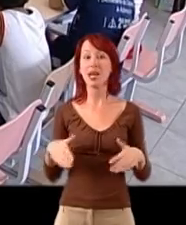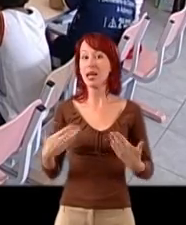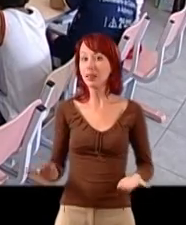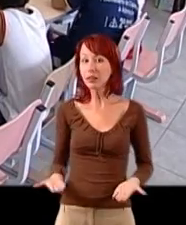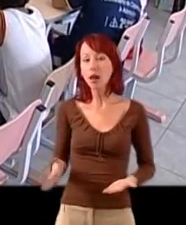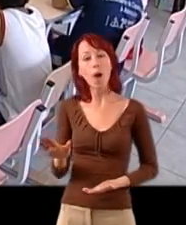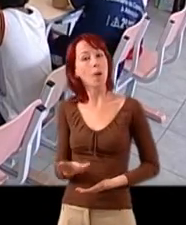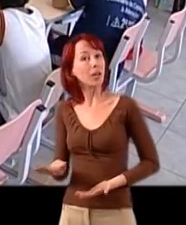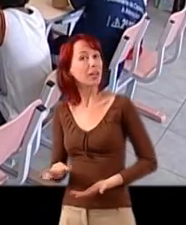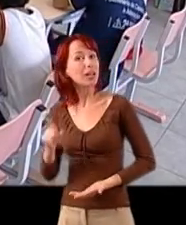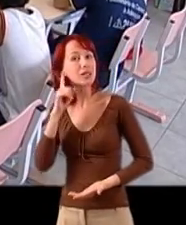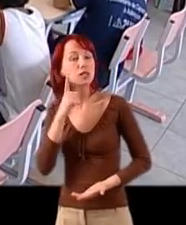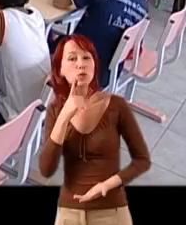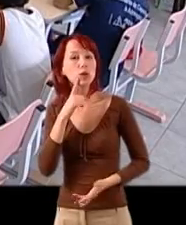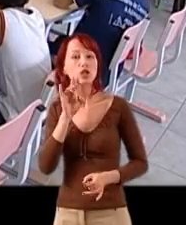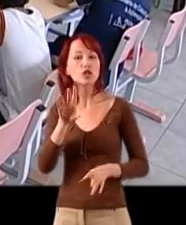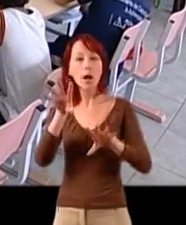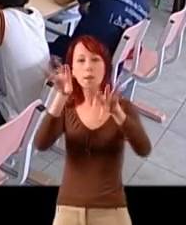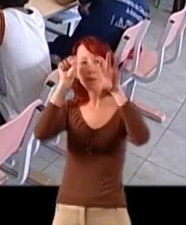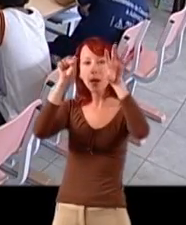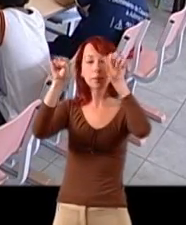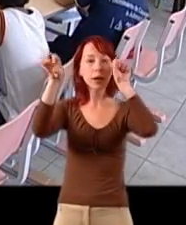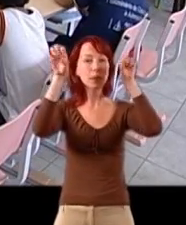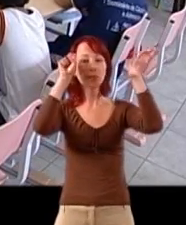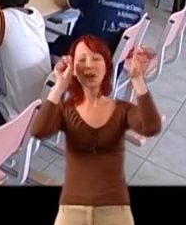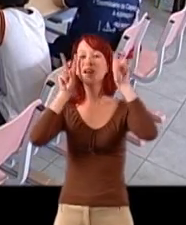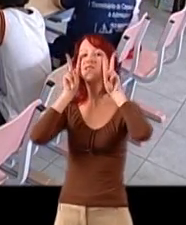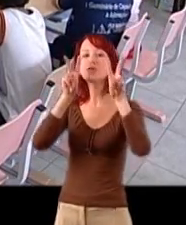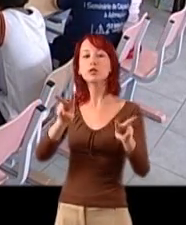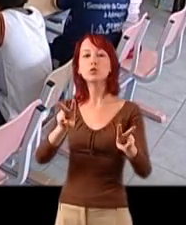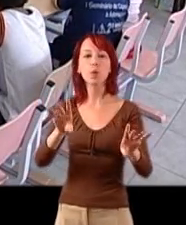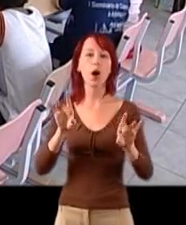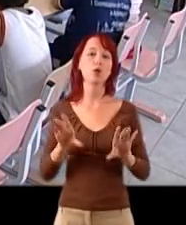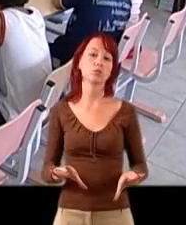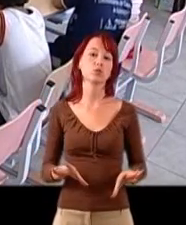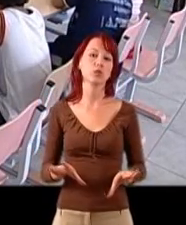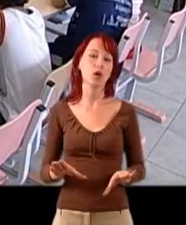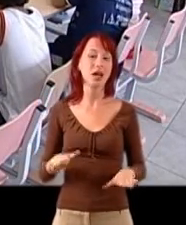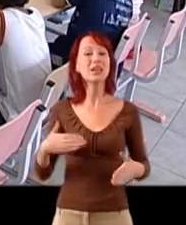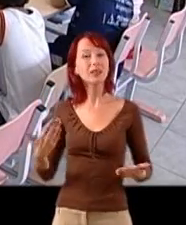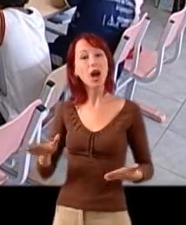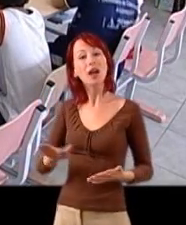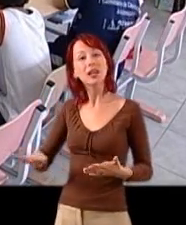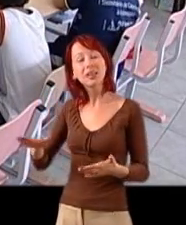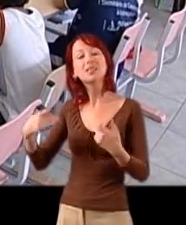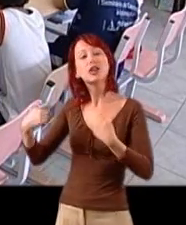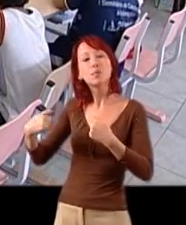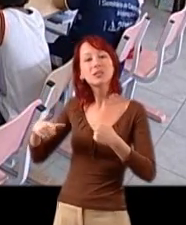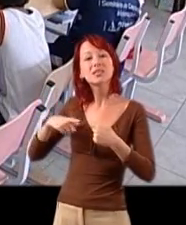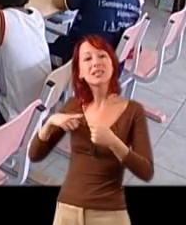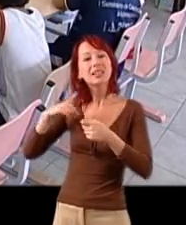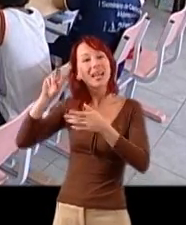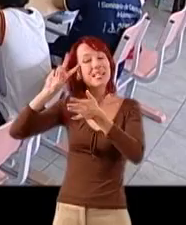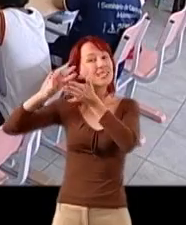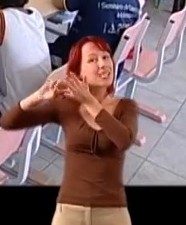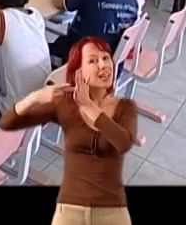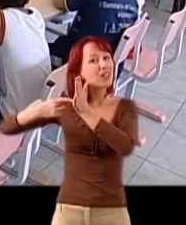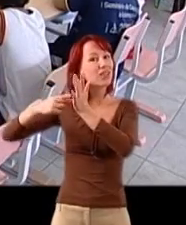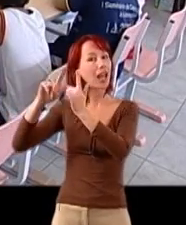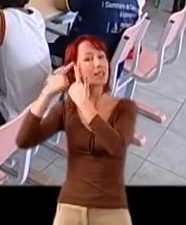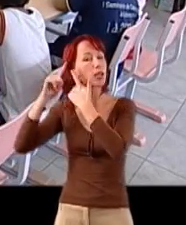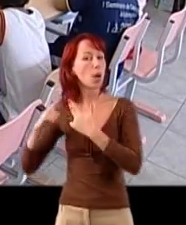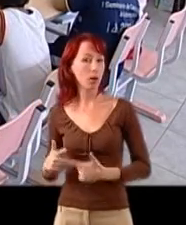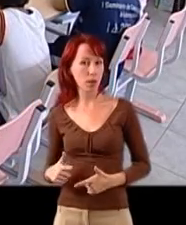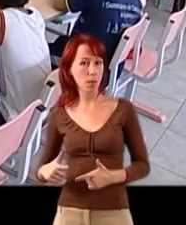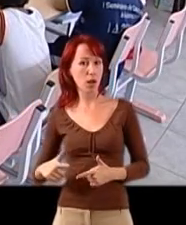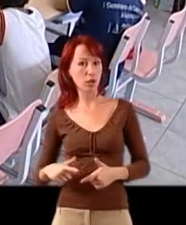A criança surda, ela participa só visualmente disto. E ela precisa desenvolver o seu sistema de significação e